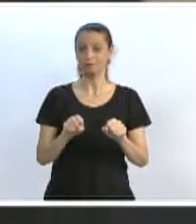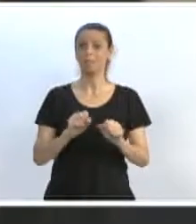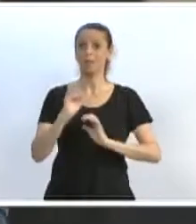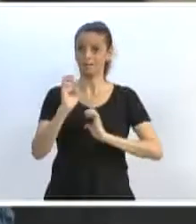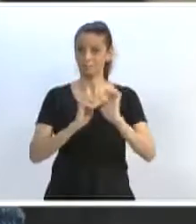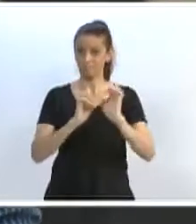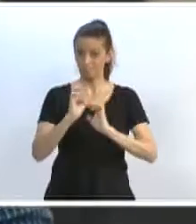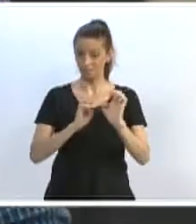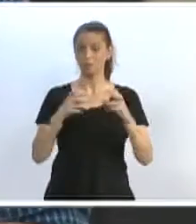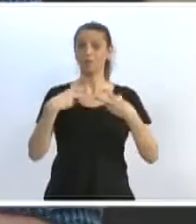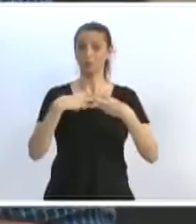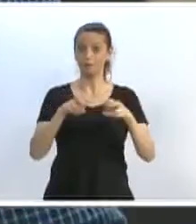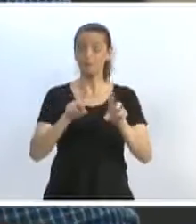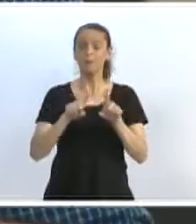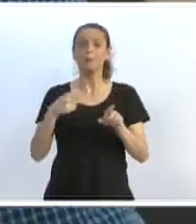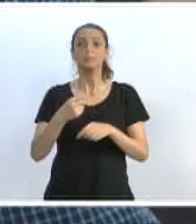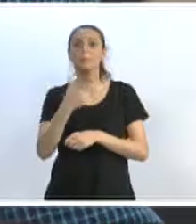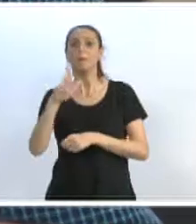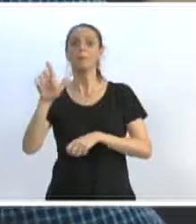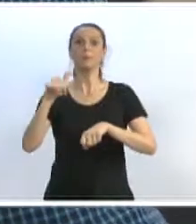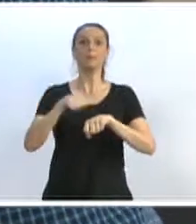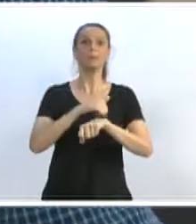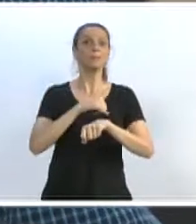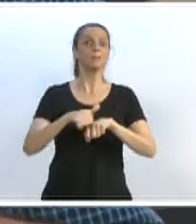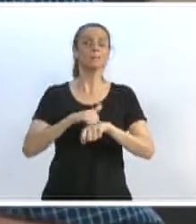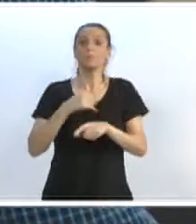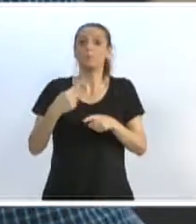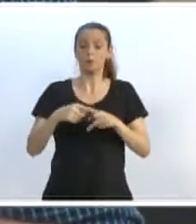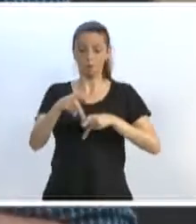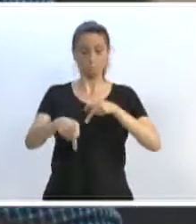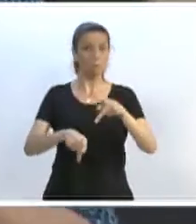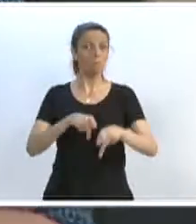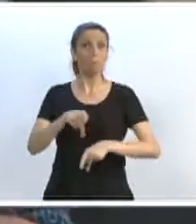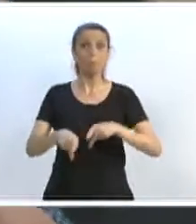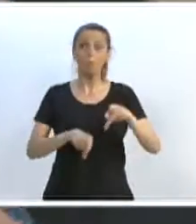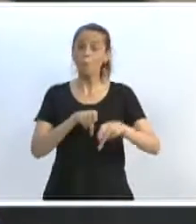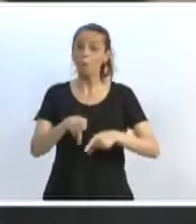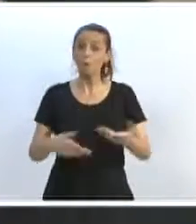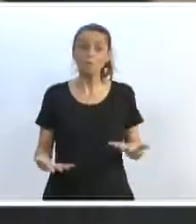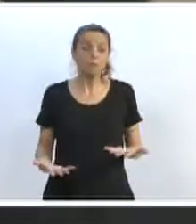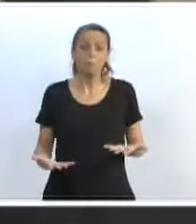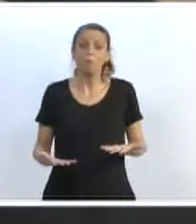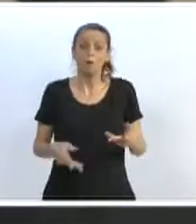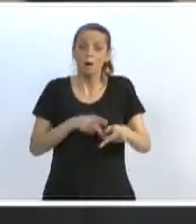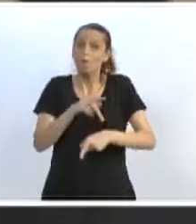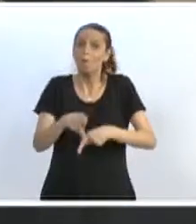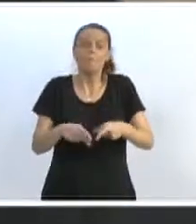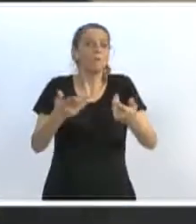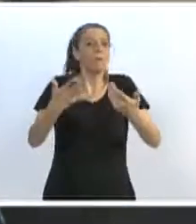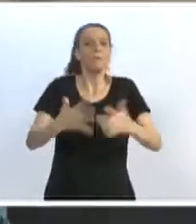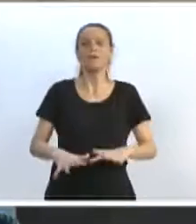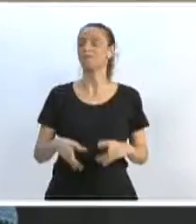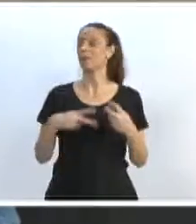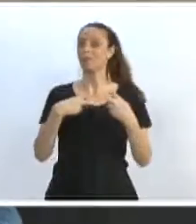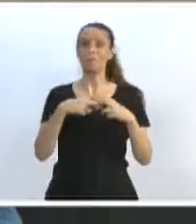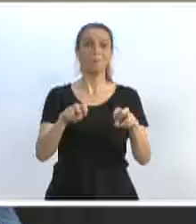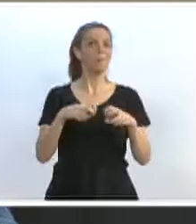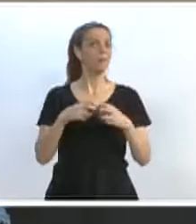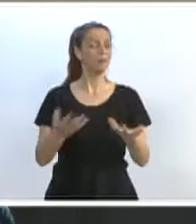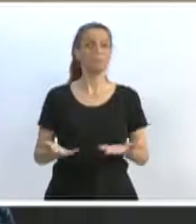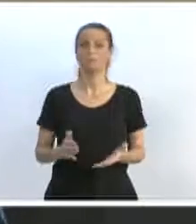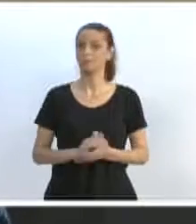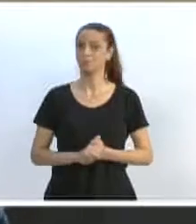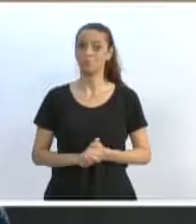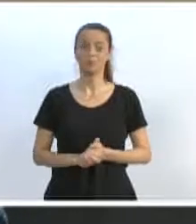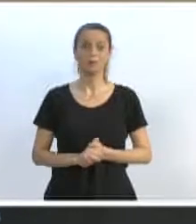achar alternativa sim, porque de fato a população não tem mais buscado o transporte coletivo, isso